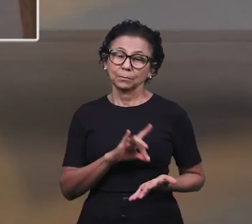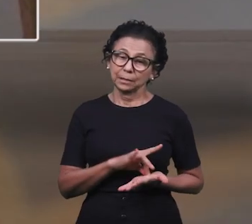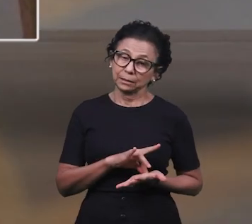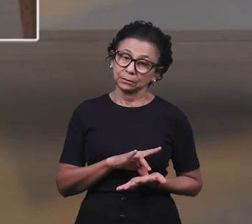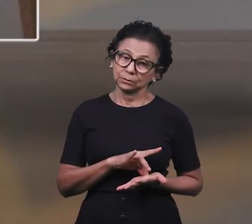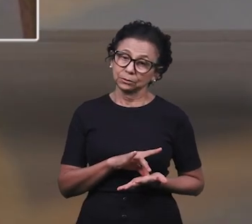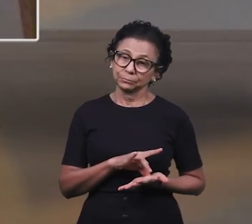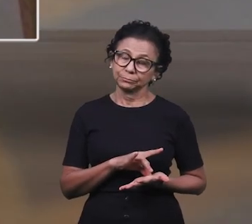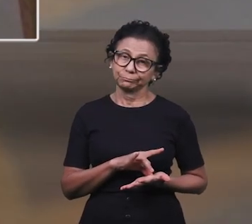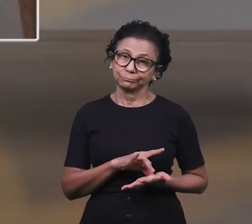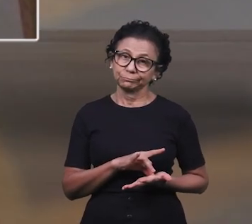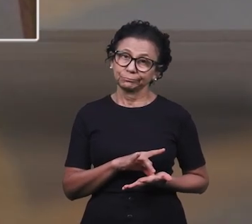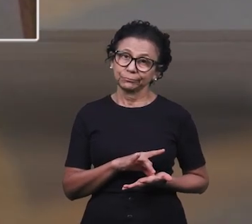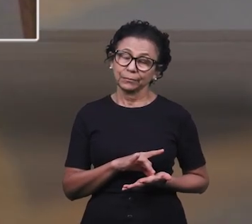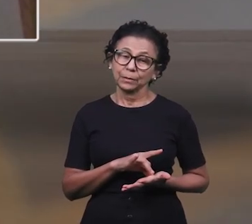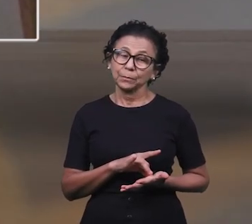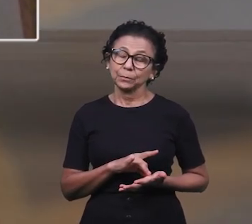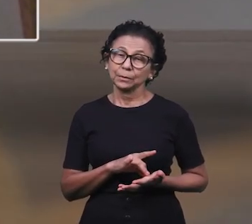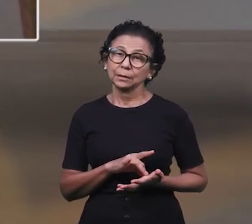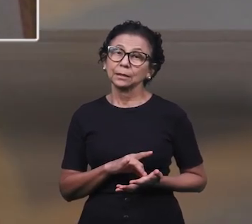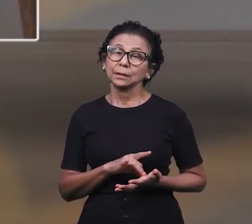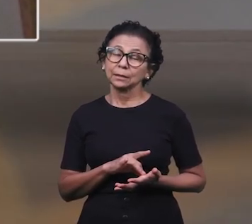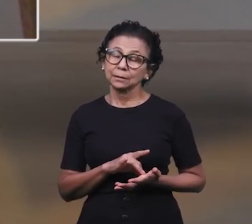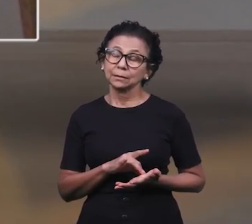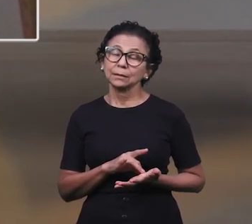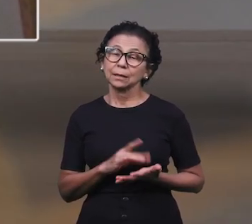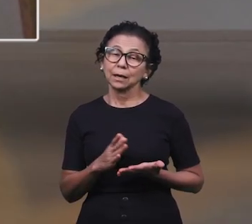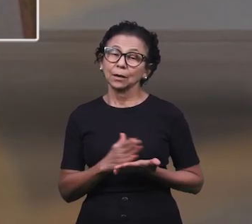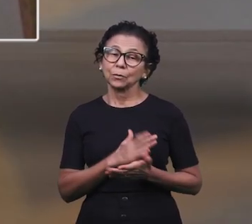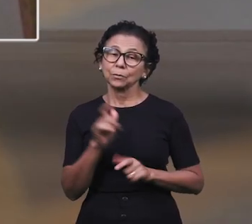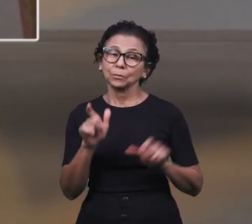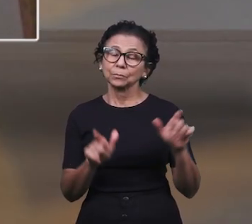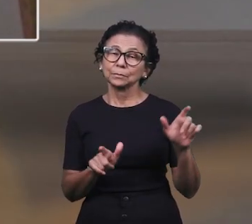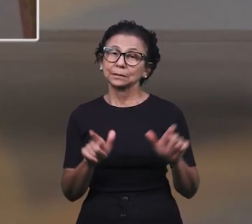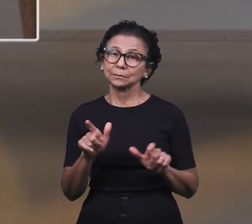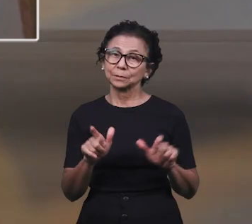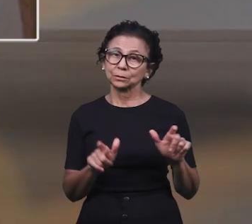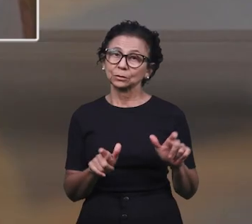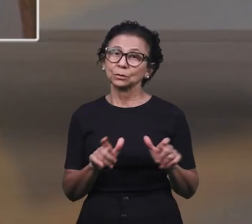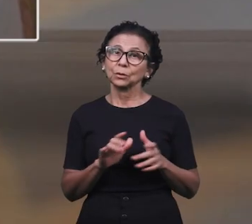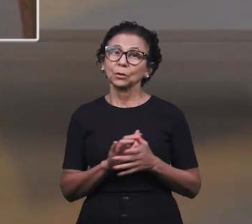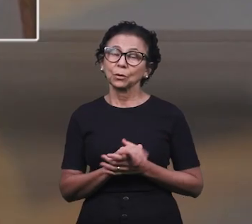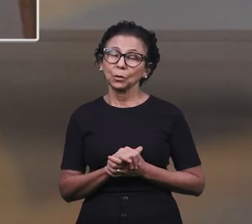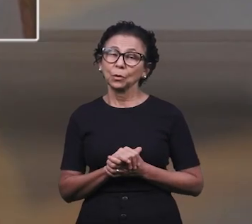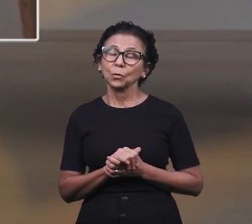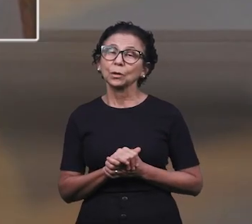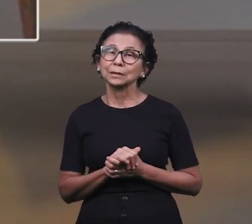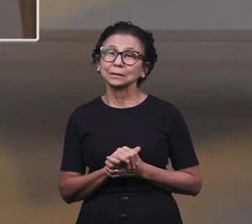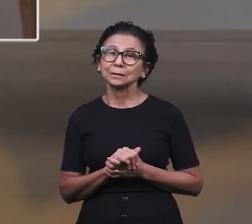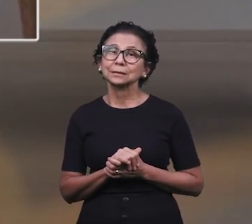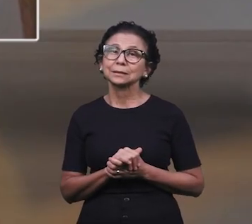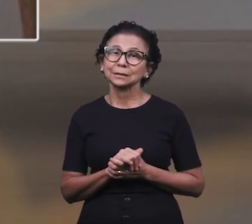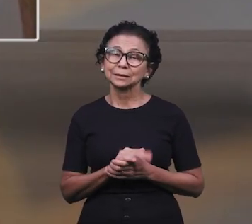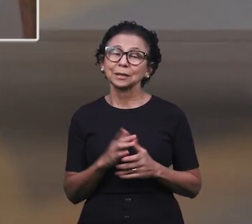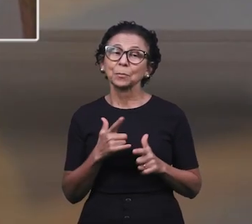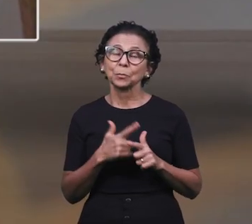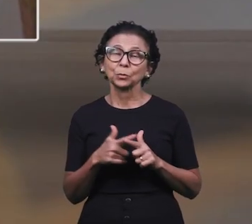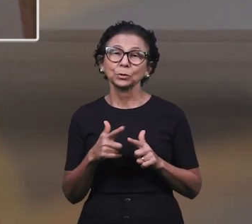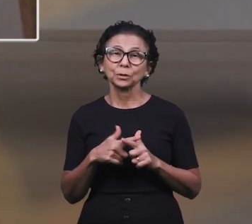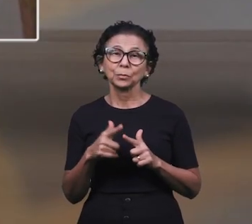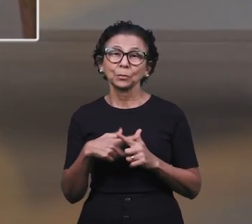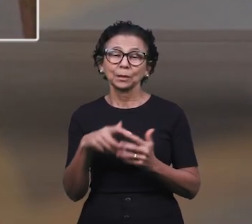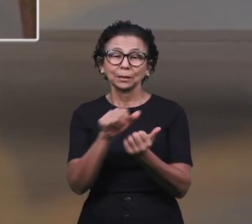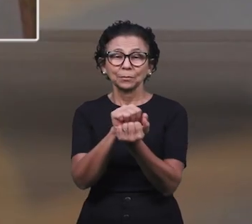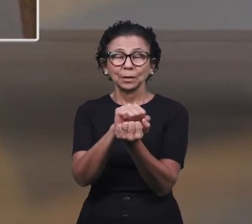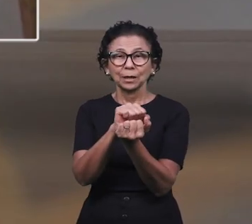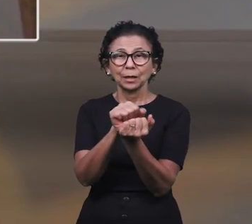contrassenso. Porque ainda há pessoas que sofrem com lesões nos tecidos bucais, principalmente os